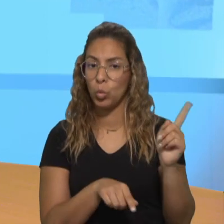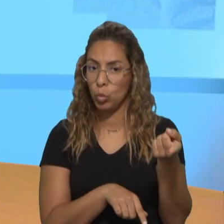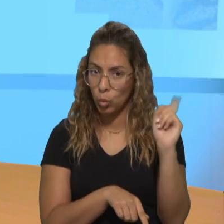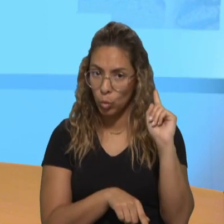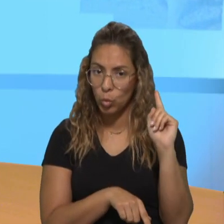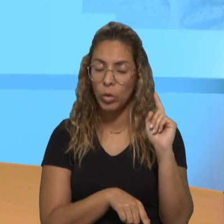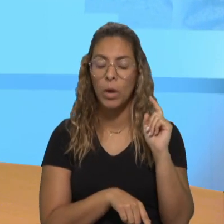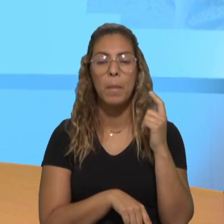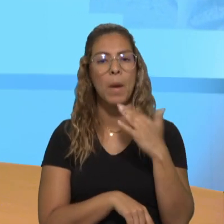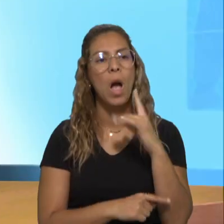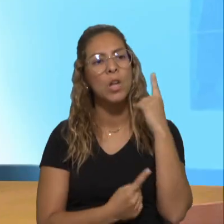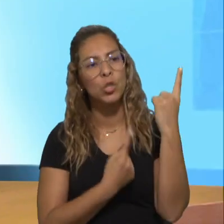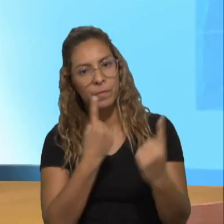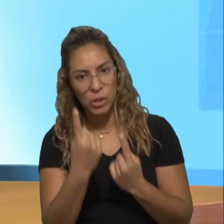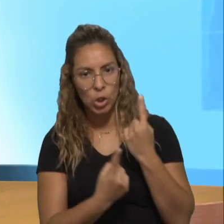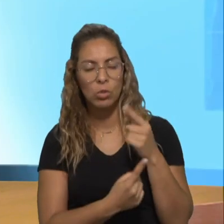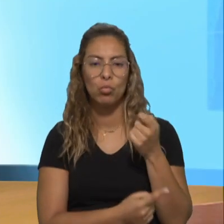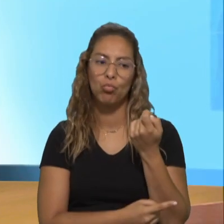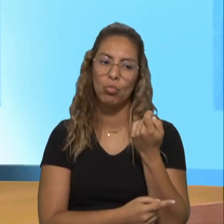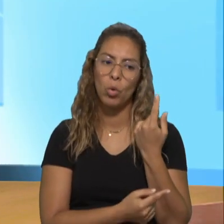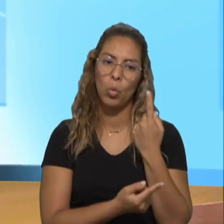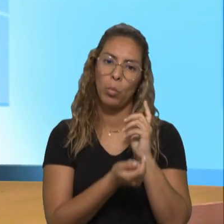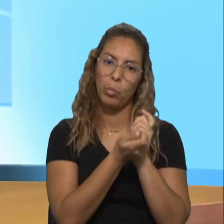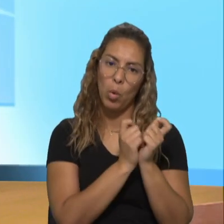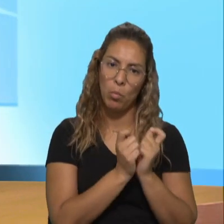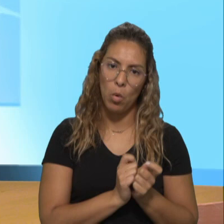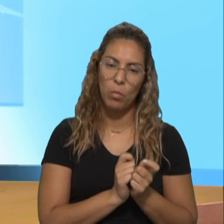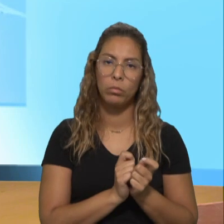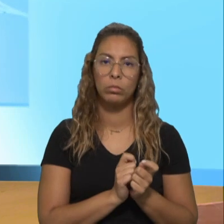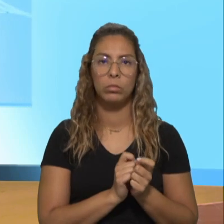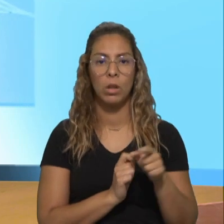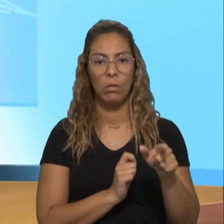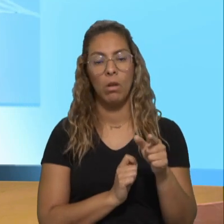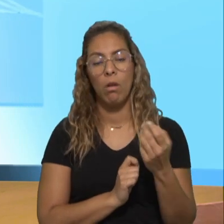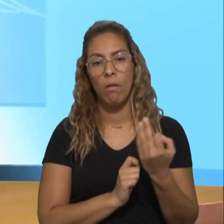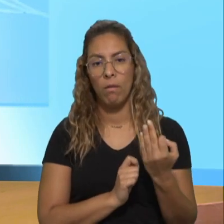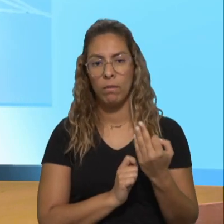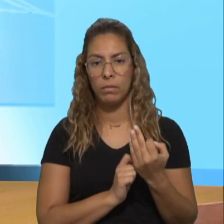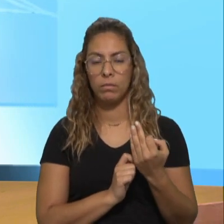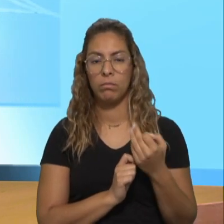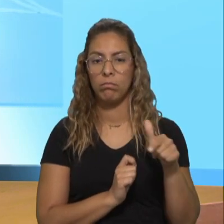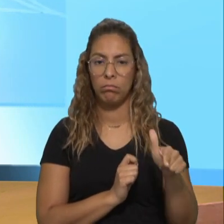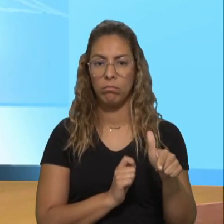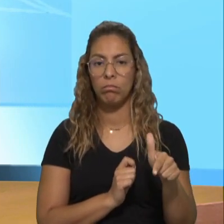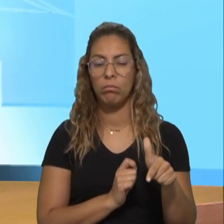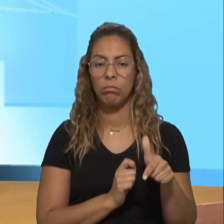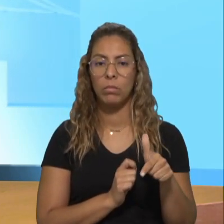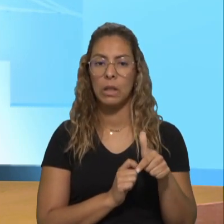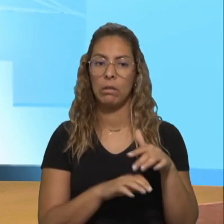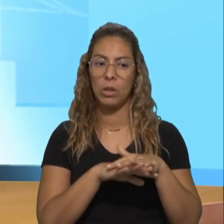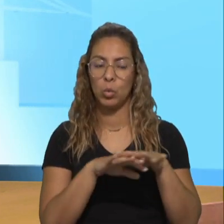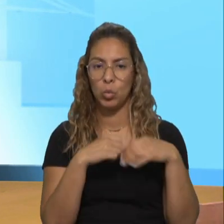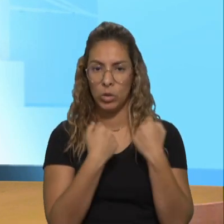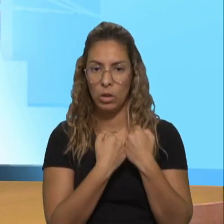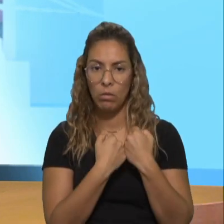que, às vezes, esta mudança do meio tradicional para as redes sociais também